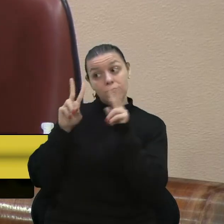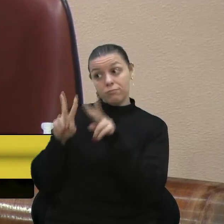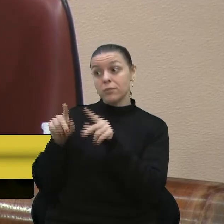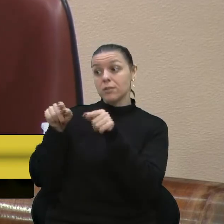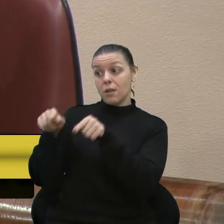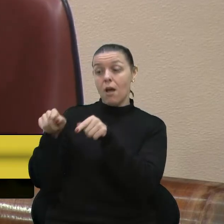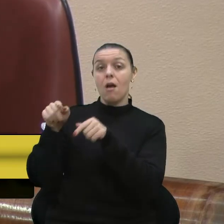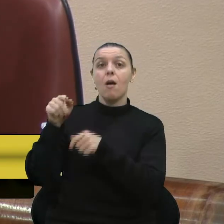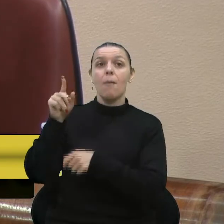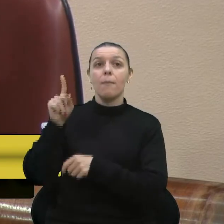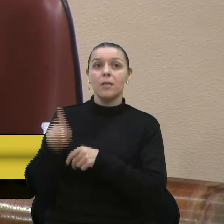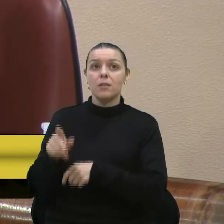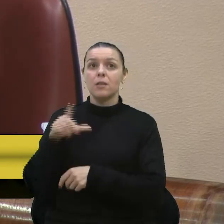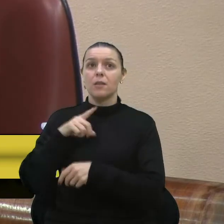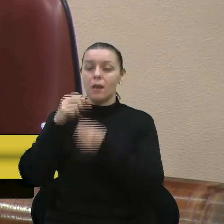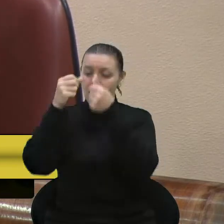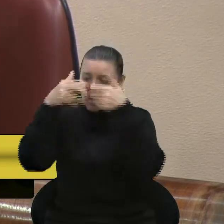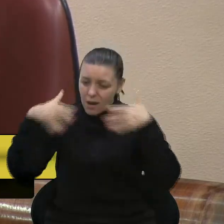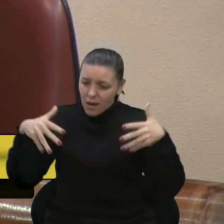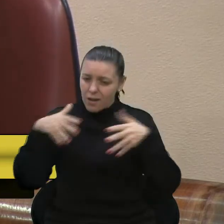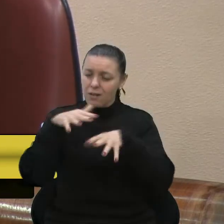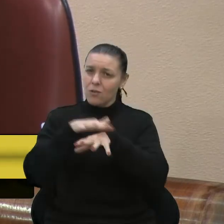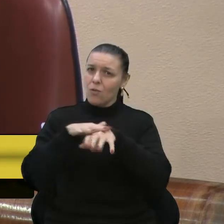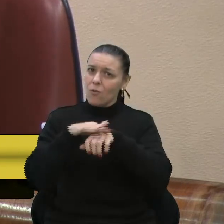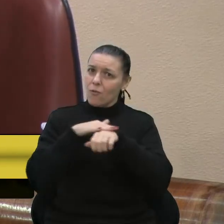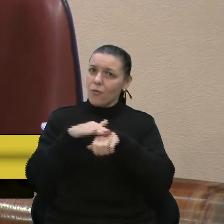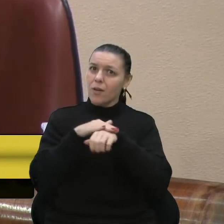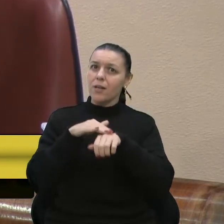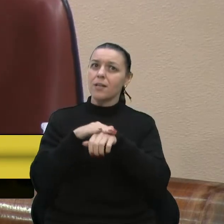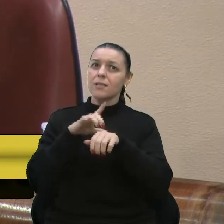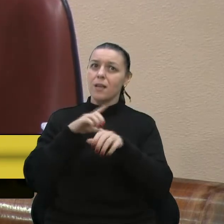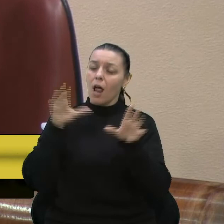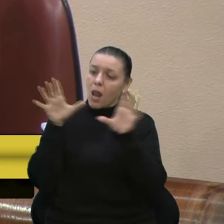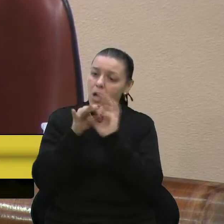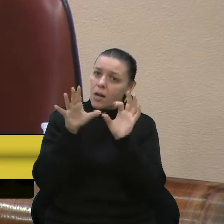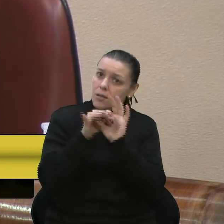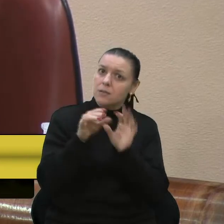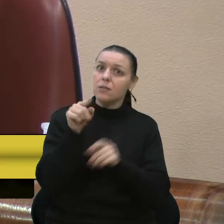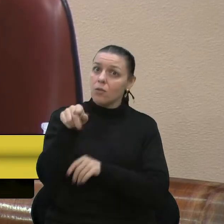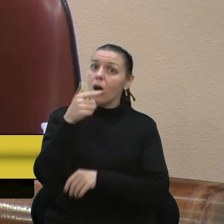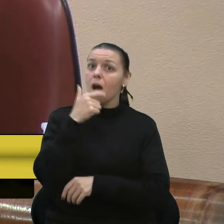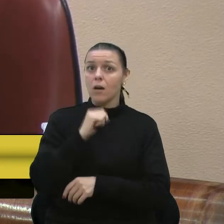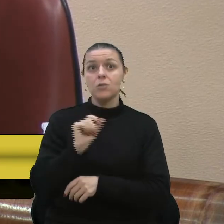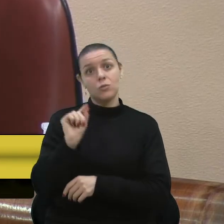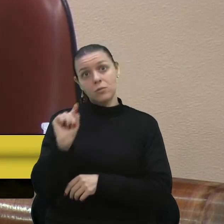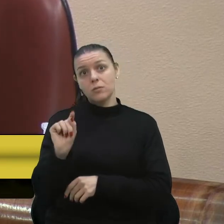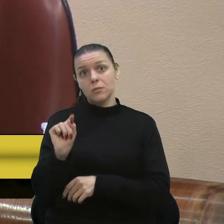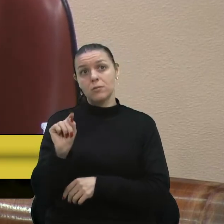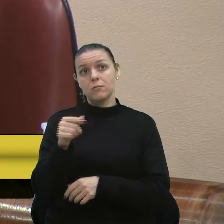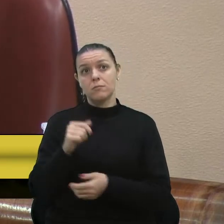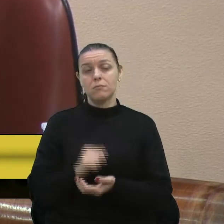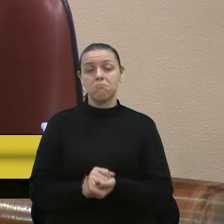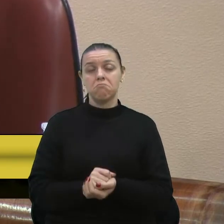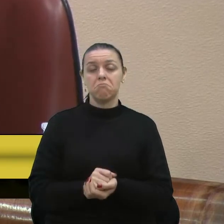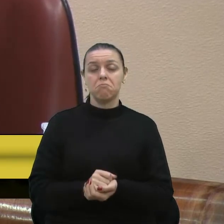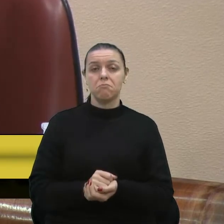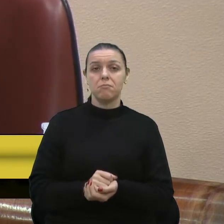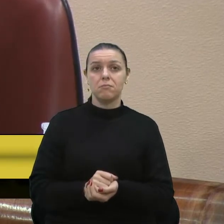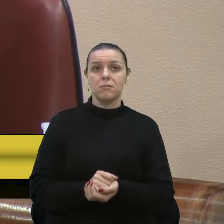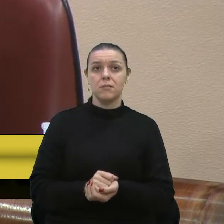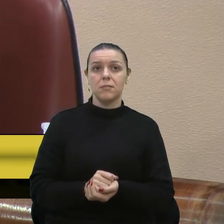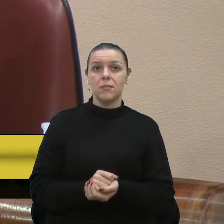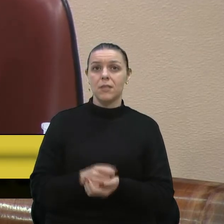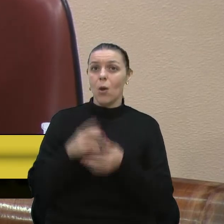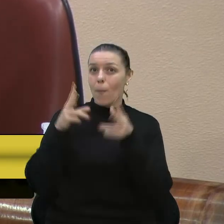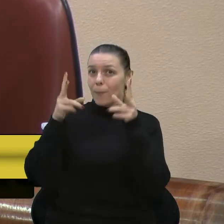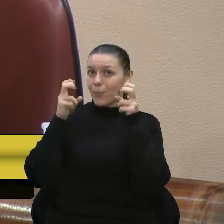pessoa que tem rede, que conversa com outras pessoas, que tem ligação, e ele acha que tu tem a ver com isso. E, enfim, esse